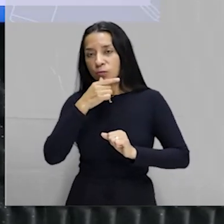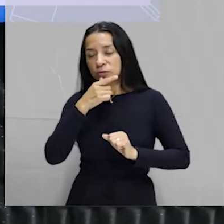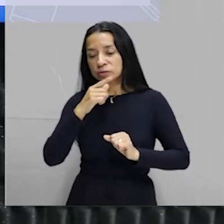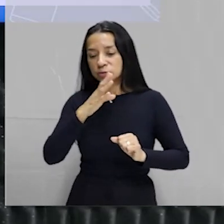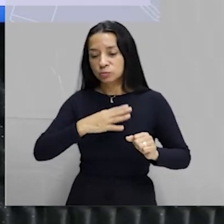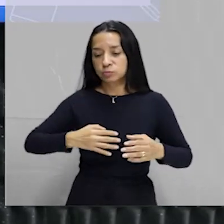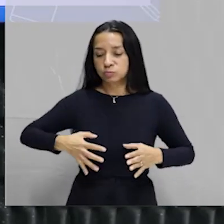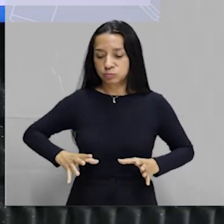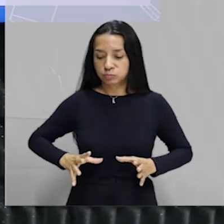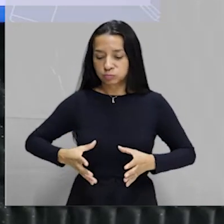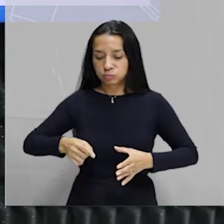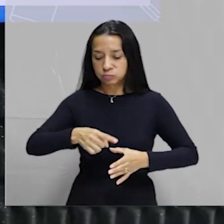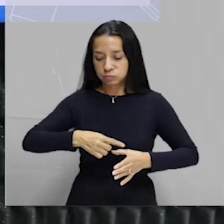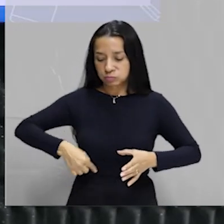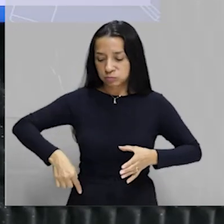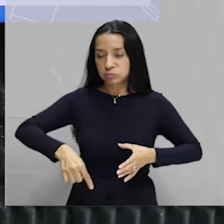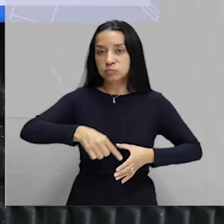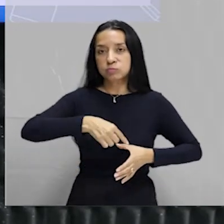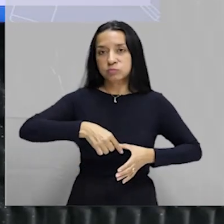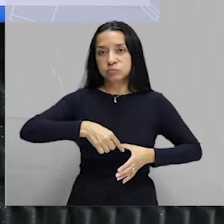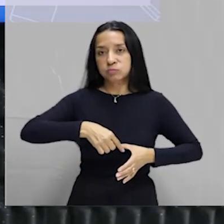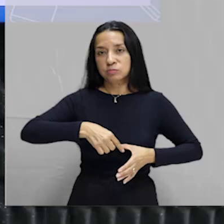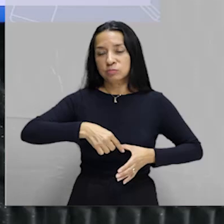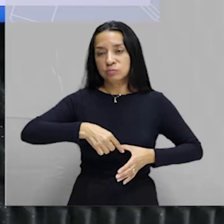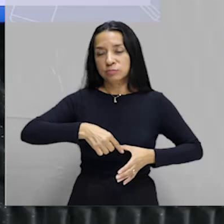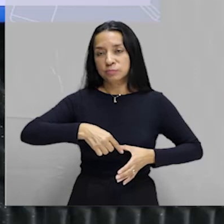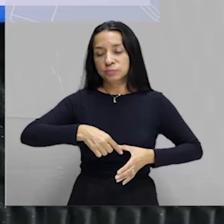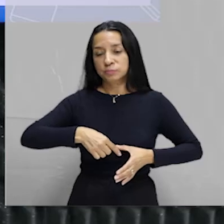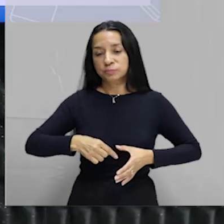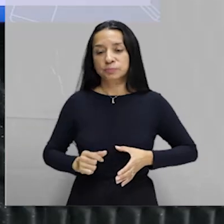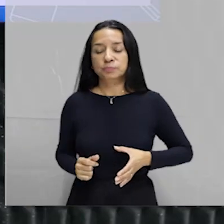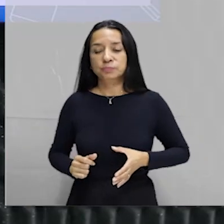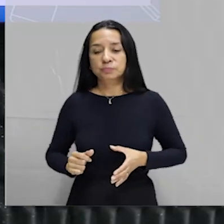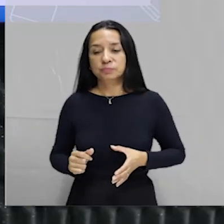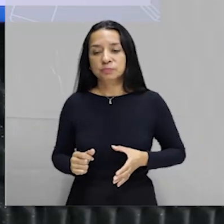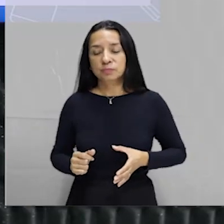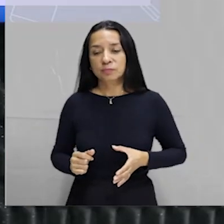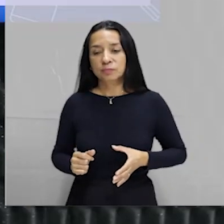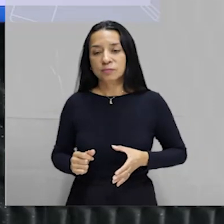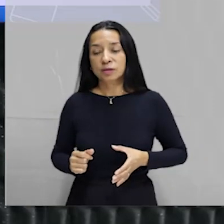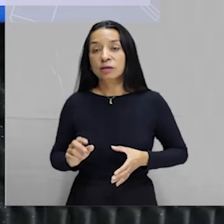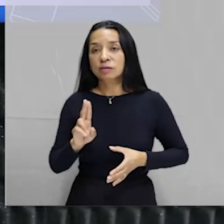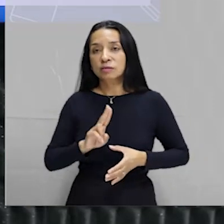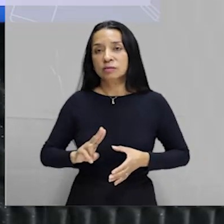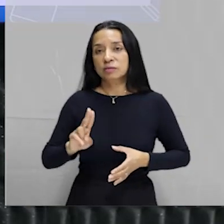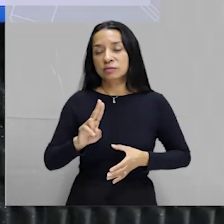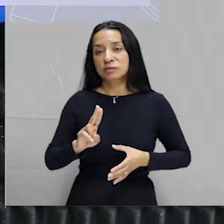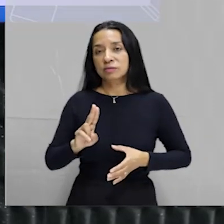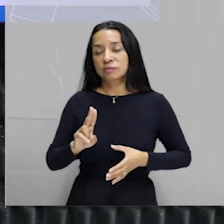amniótico, o âmnion é a membrana, tá? E o líquido amniótico é o líquidozinho que tem dentro dela. Ele serve para